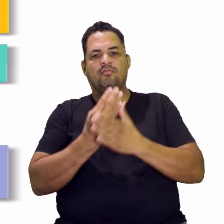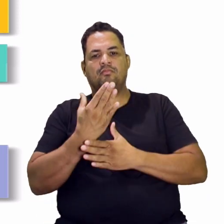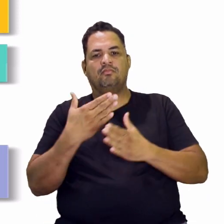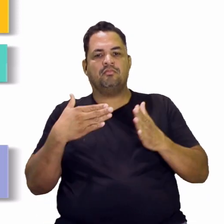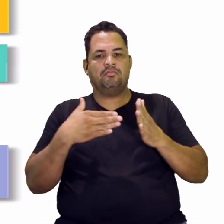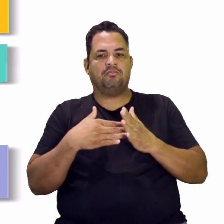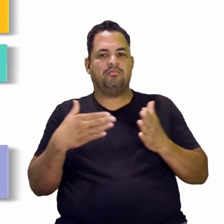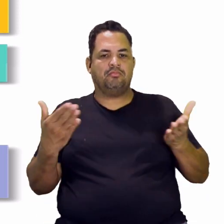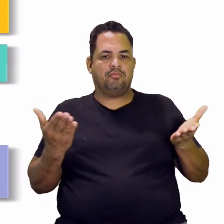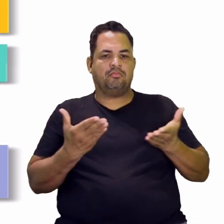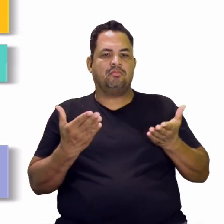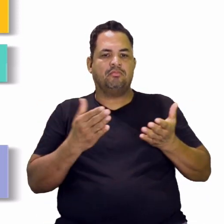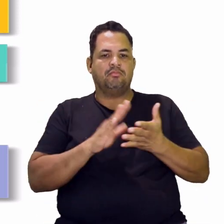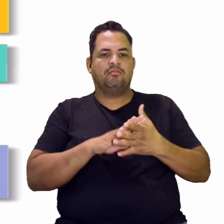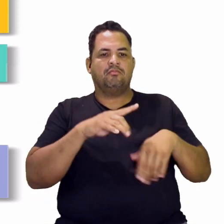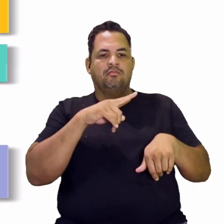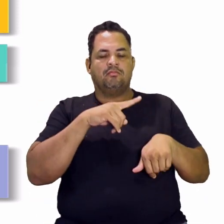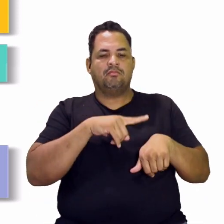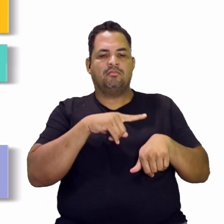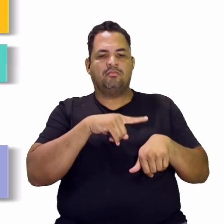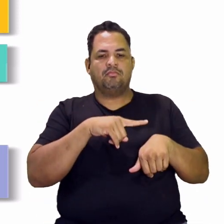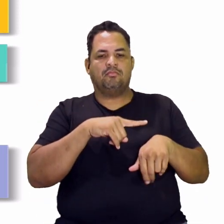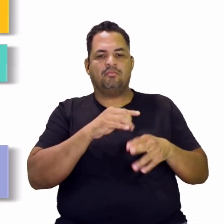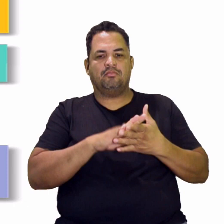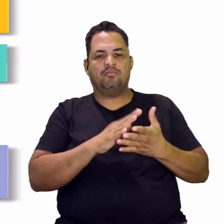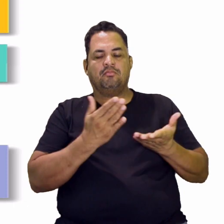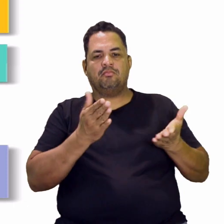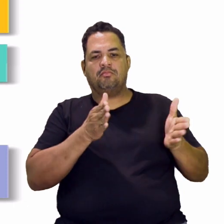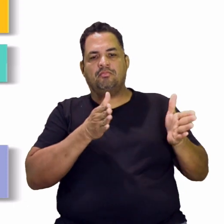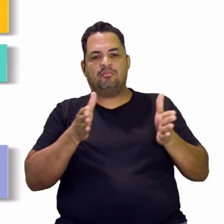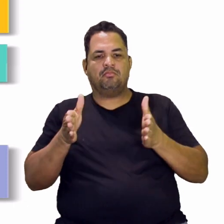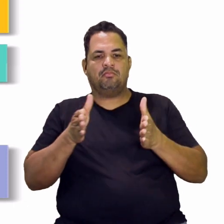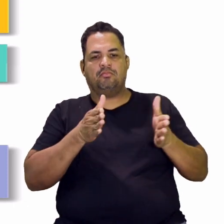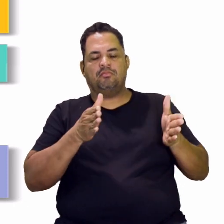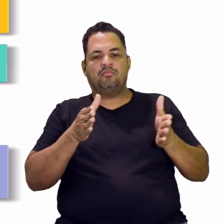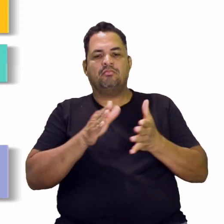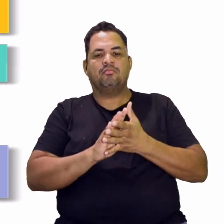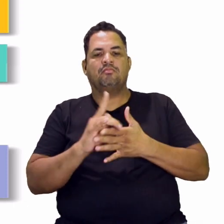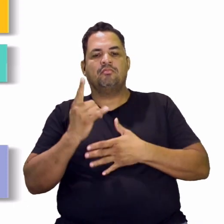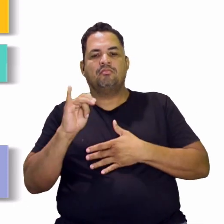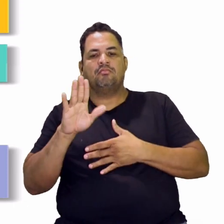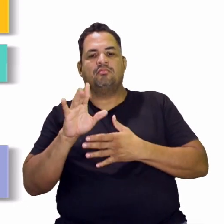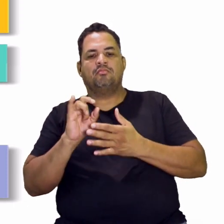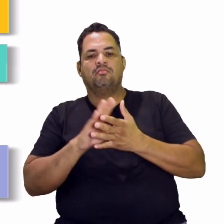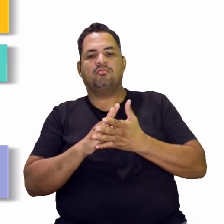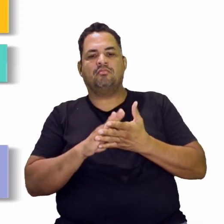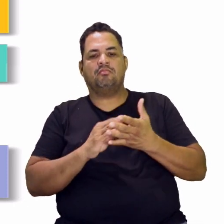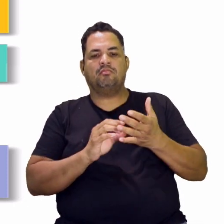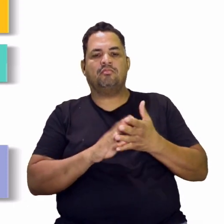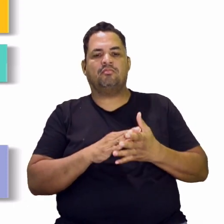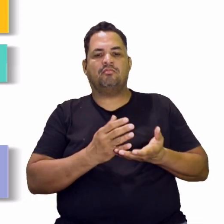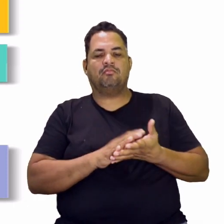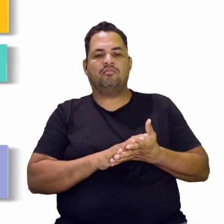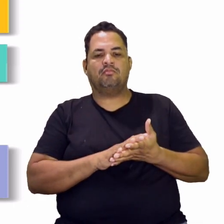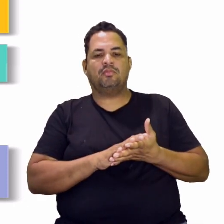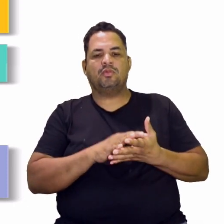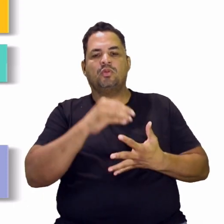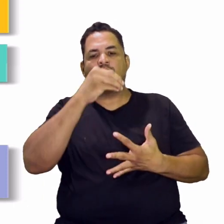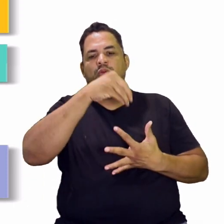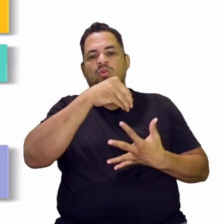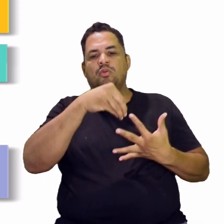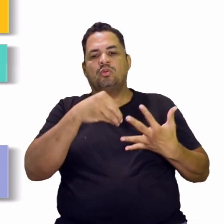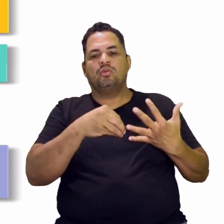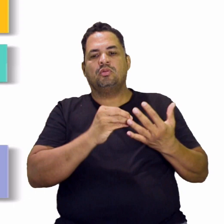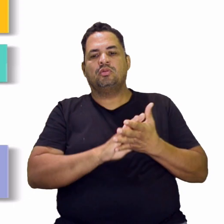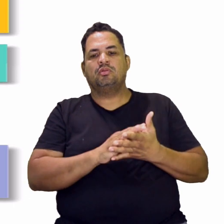o dia de hoje, o tempo geológico, os reinos dos seres vivos, parte 1, parte 2, parte 3,